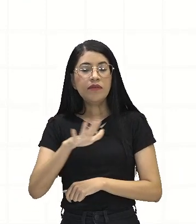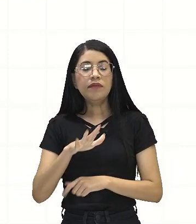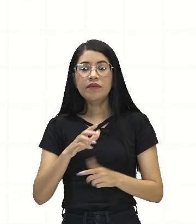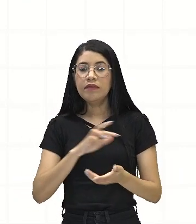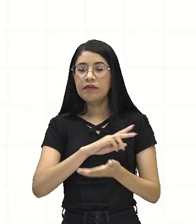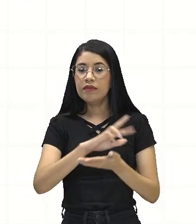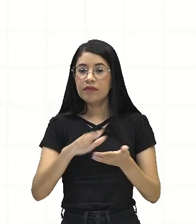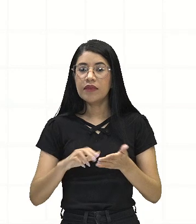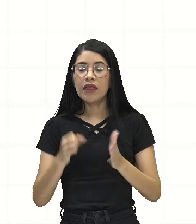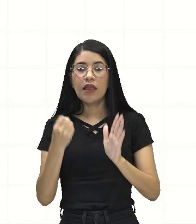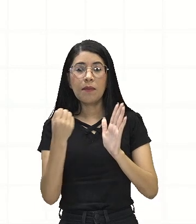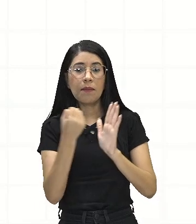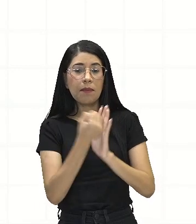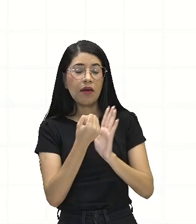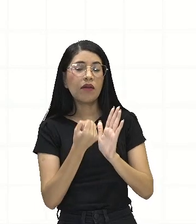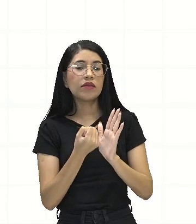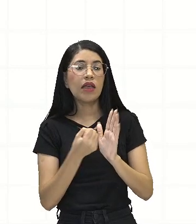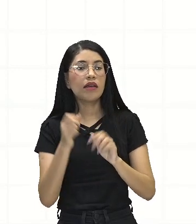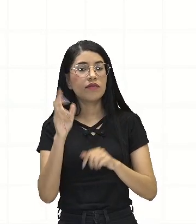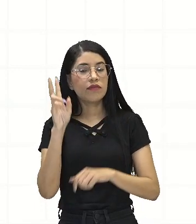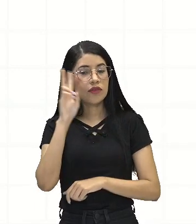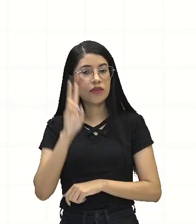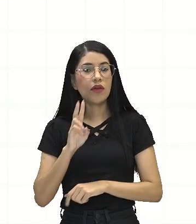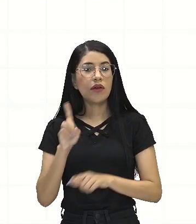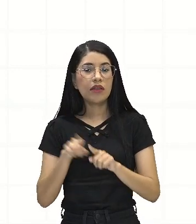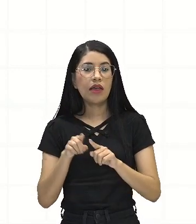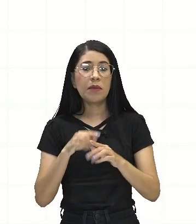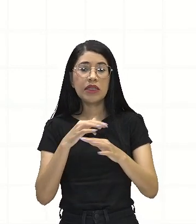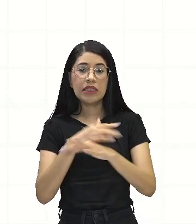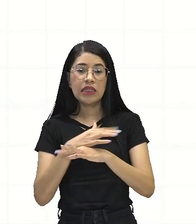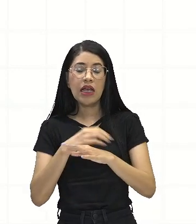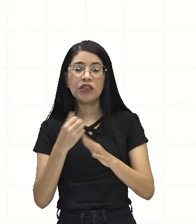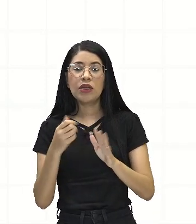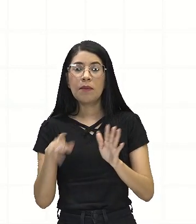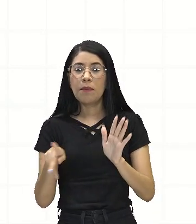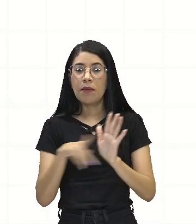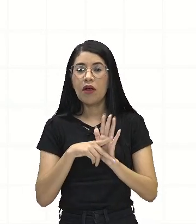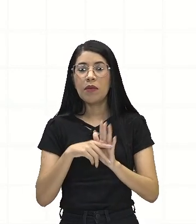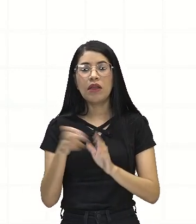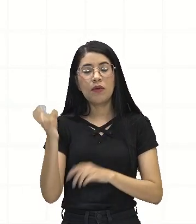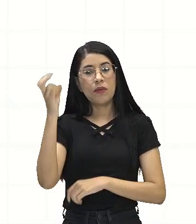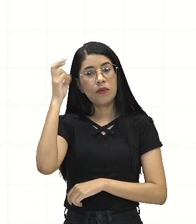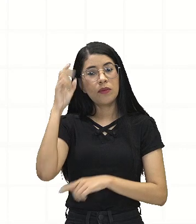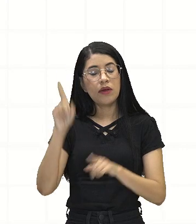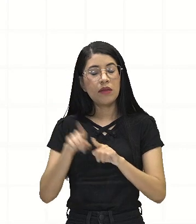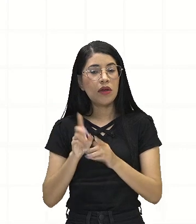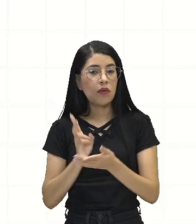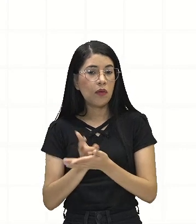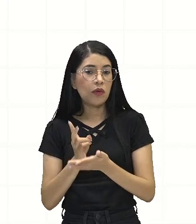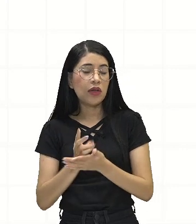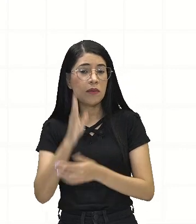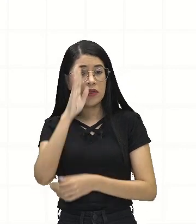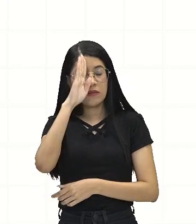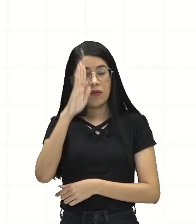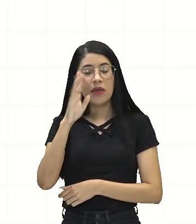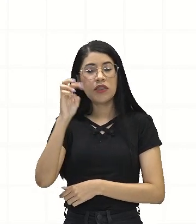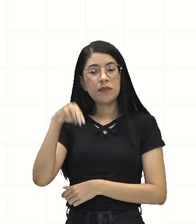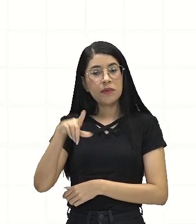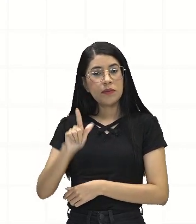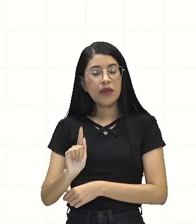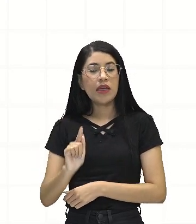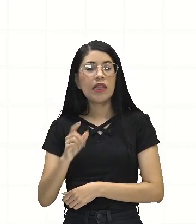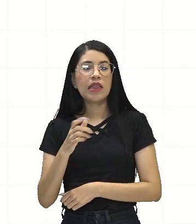sobre o desmatamento, sobre a poluição, erosão que essa atividade vai trazer aí para essas